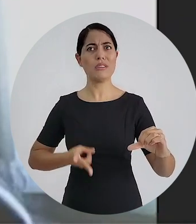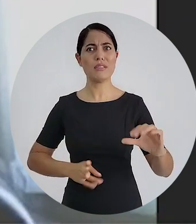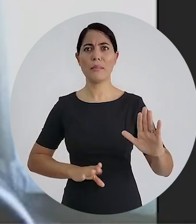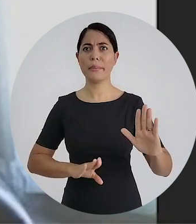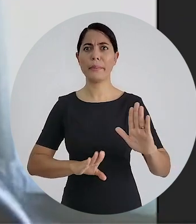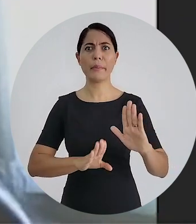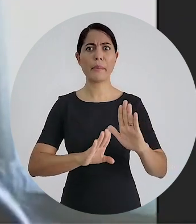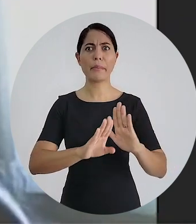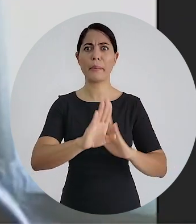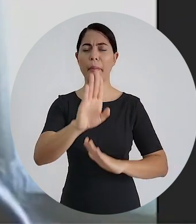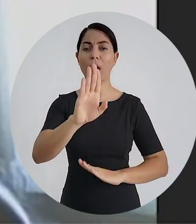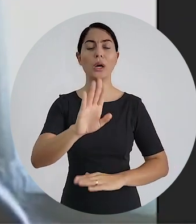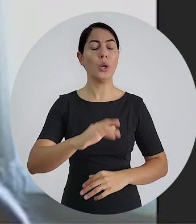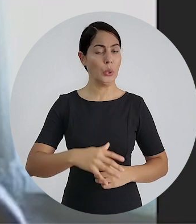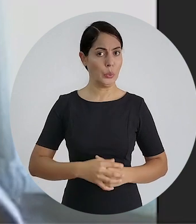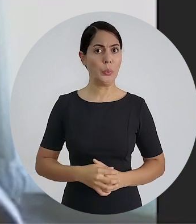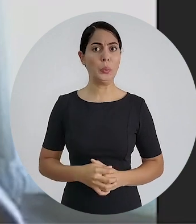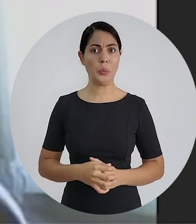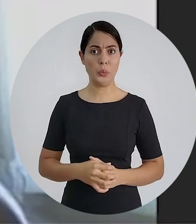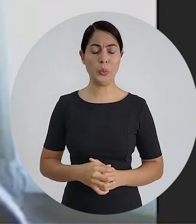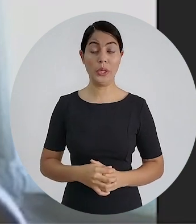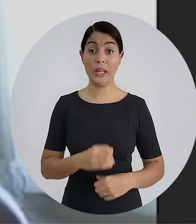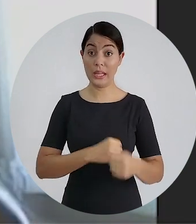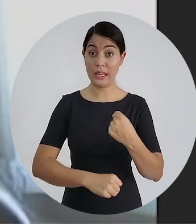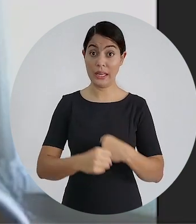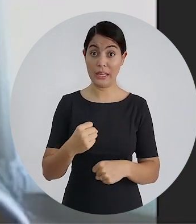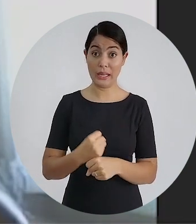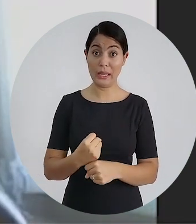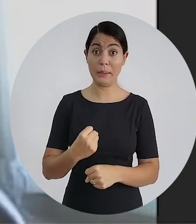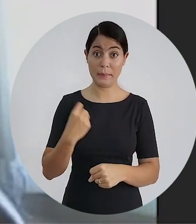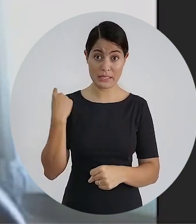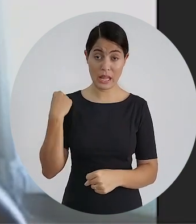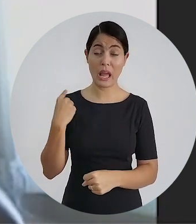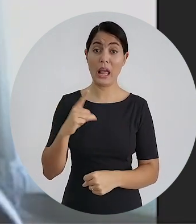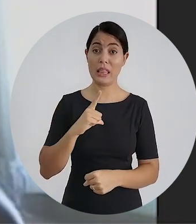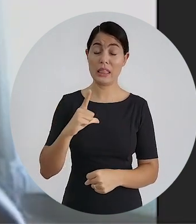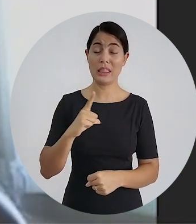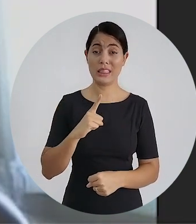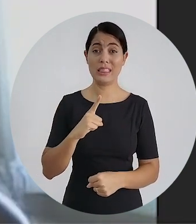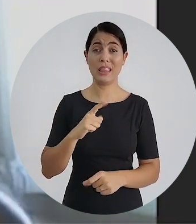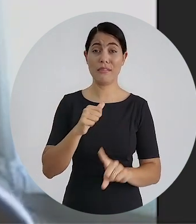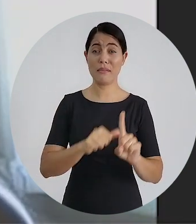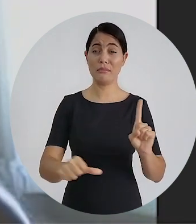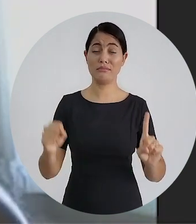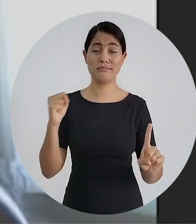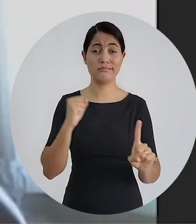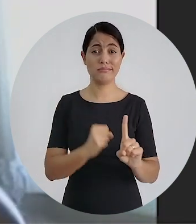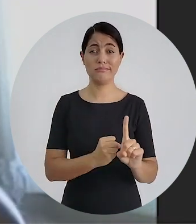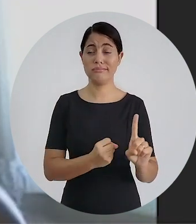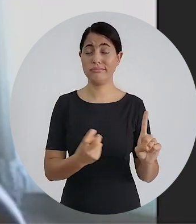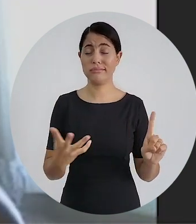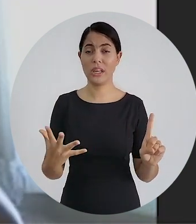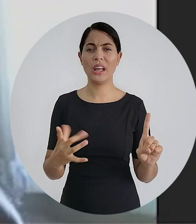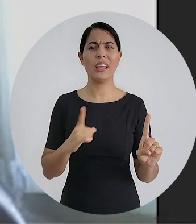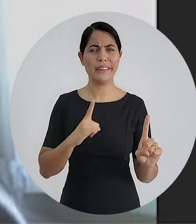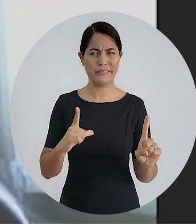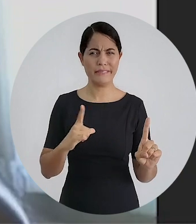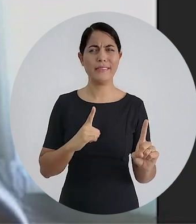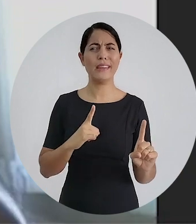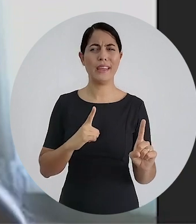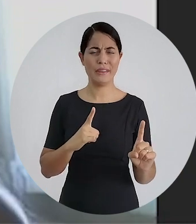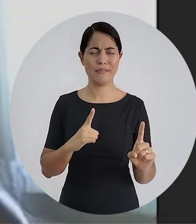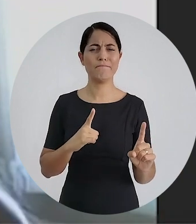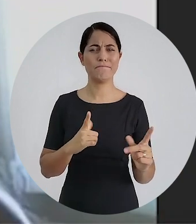no final do ano passado casos muito tristes de feminicídio, justo no final do ano, inclusive aquele caso